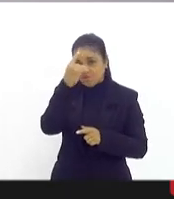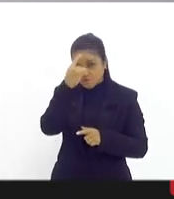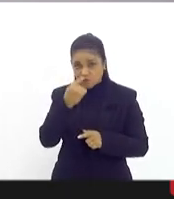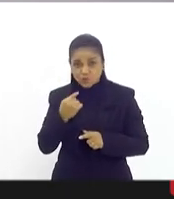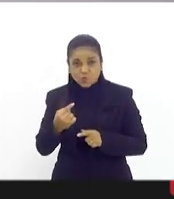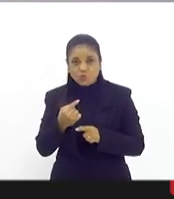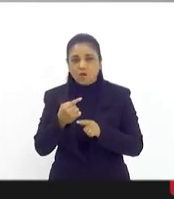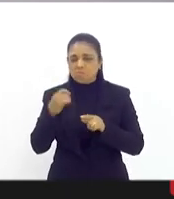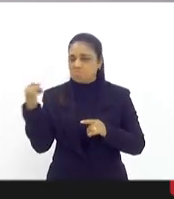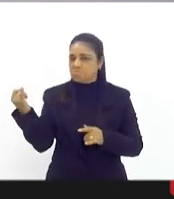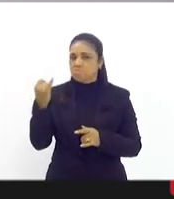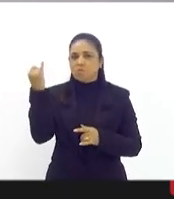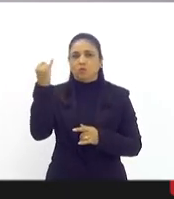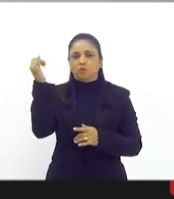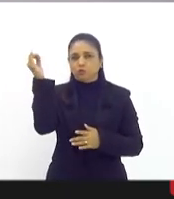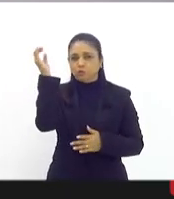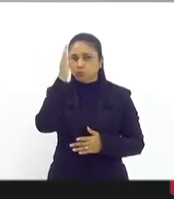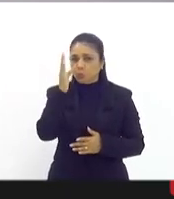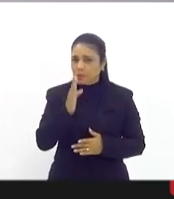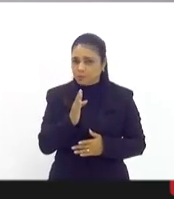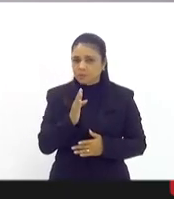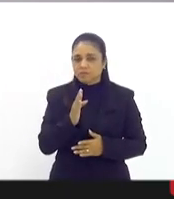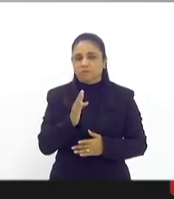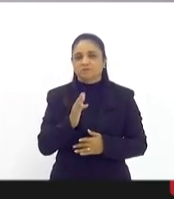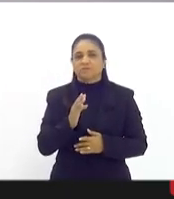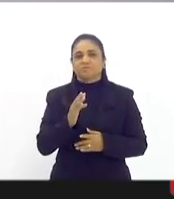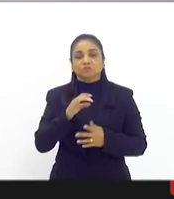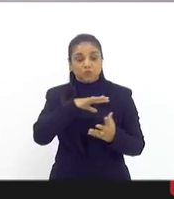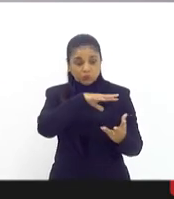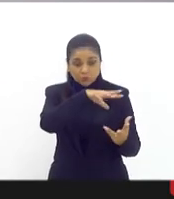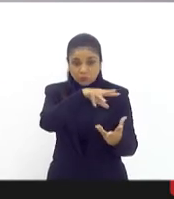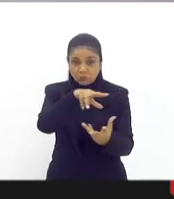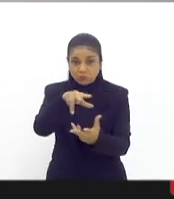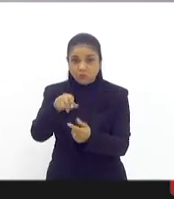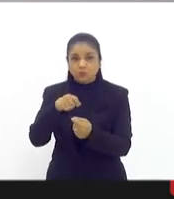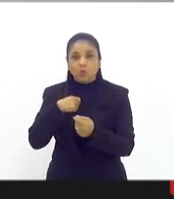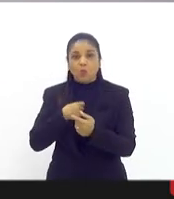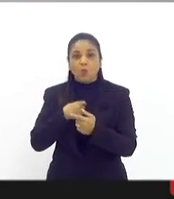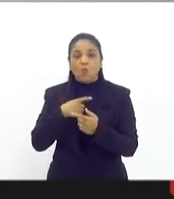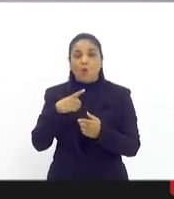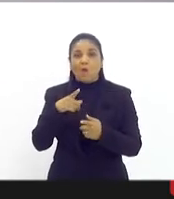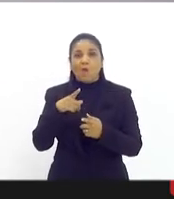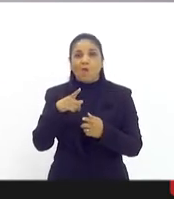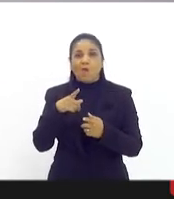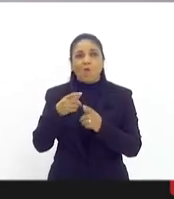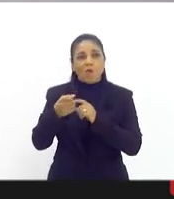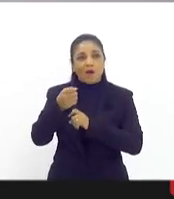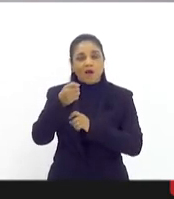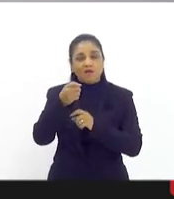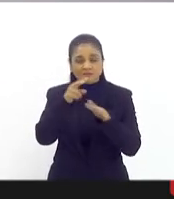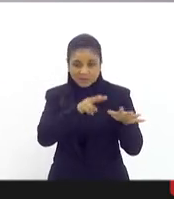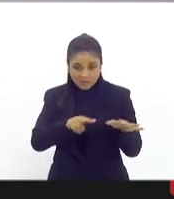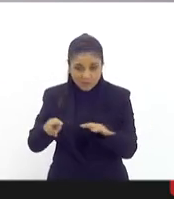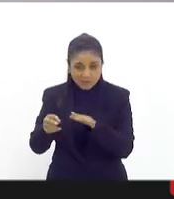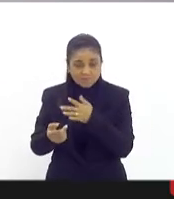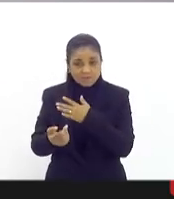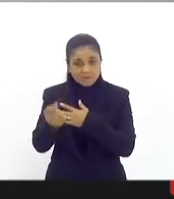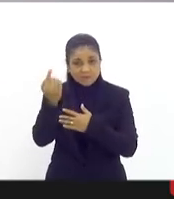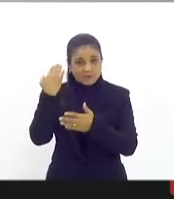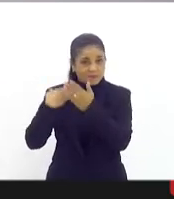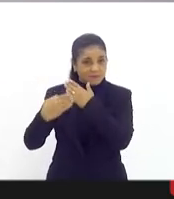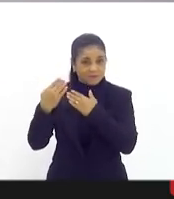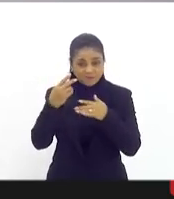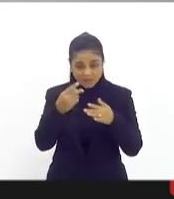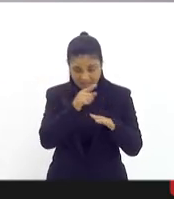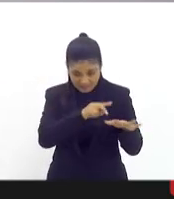dúvida nenhuma, no Brasil, e também fala para o mundo, que ele teve, semana passada, estava na ONU, representando o país. Então, é um orgulho